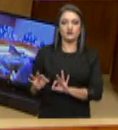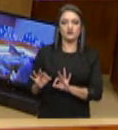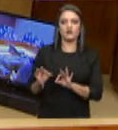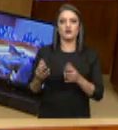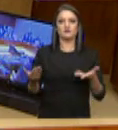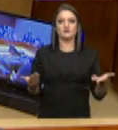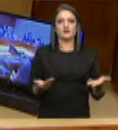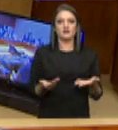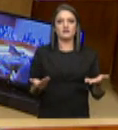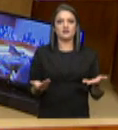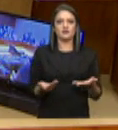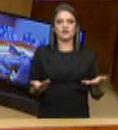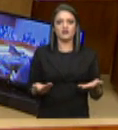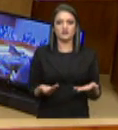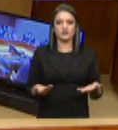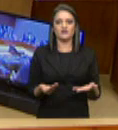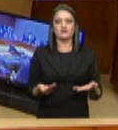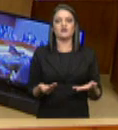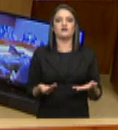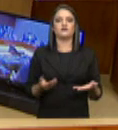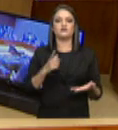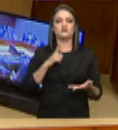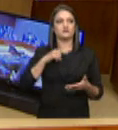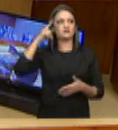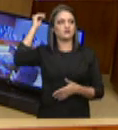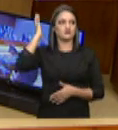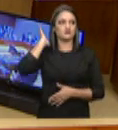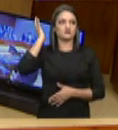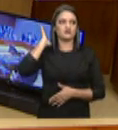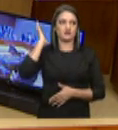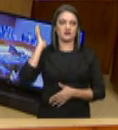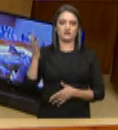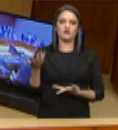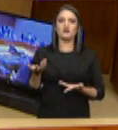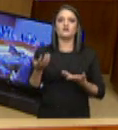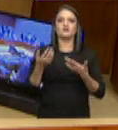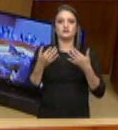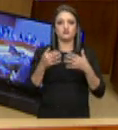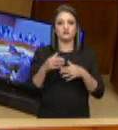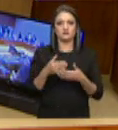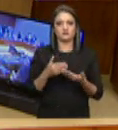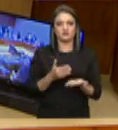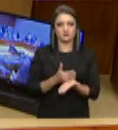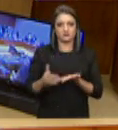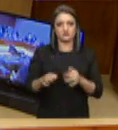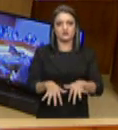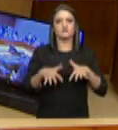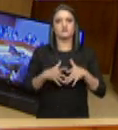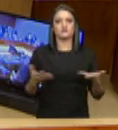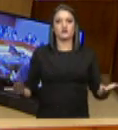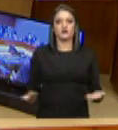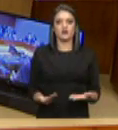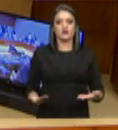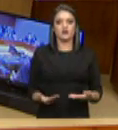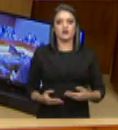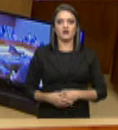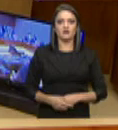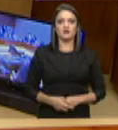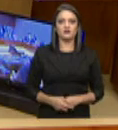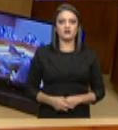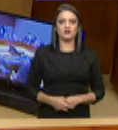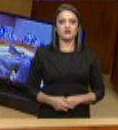deste momento em que a Ministra Rosa Weber teclar iniciada a Sessão plenária da Tarde de hoje e que como sempre